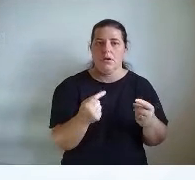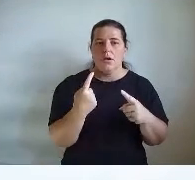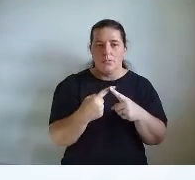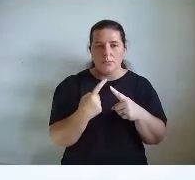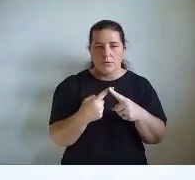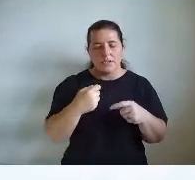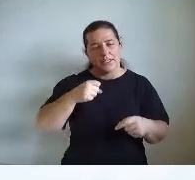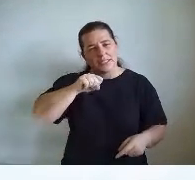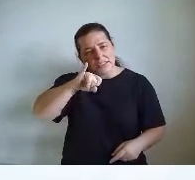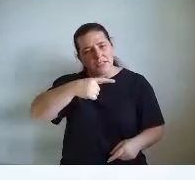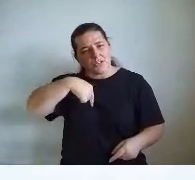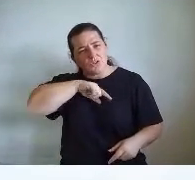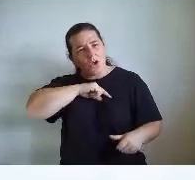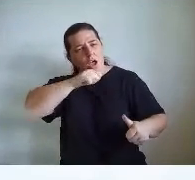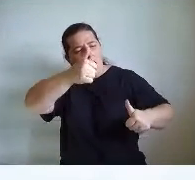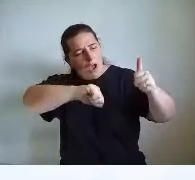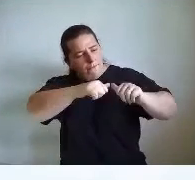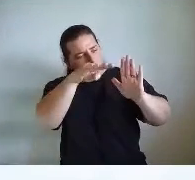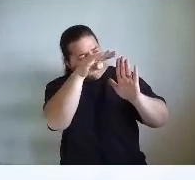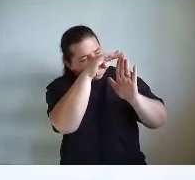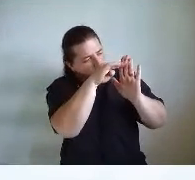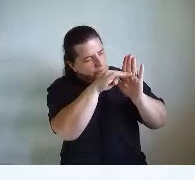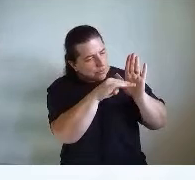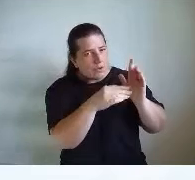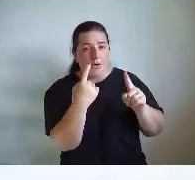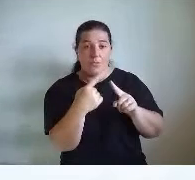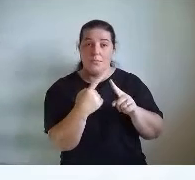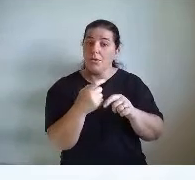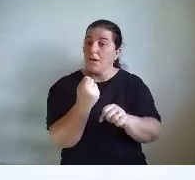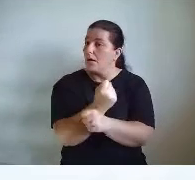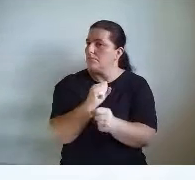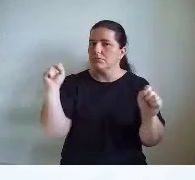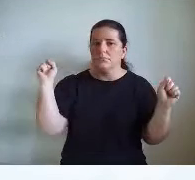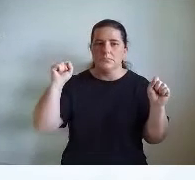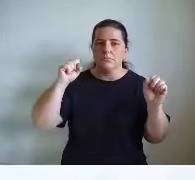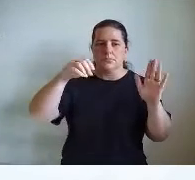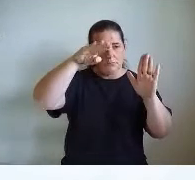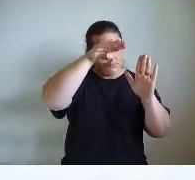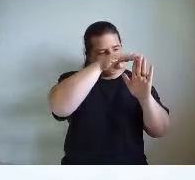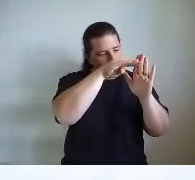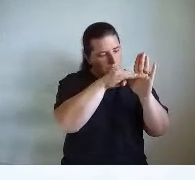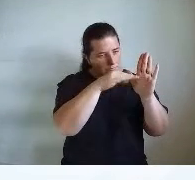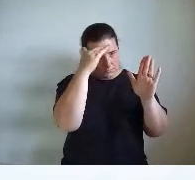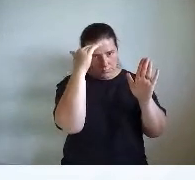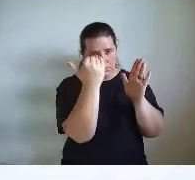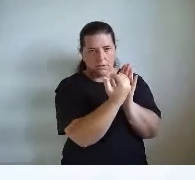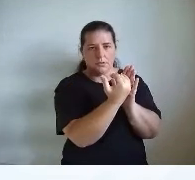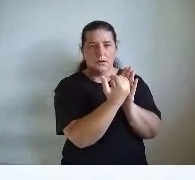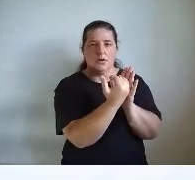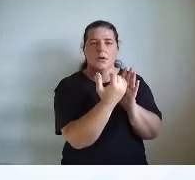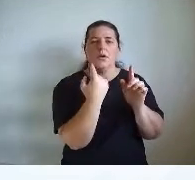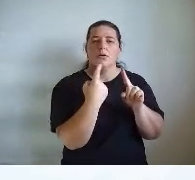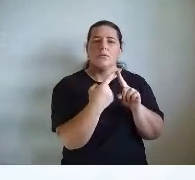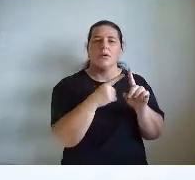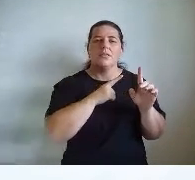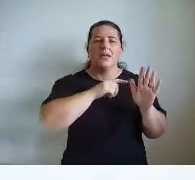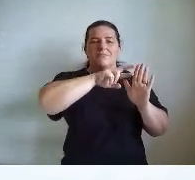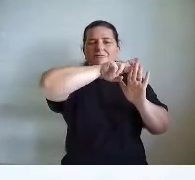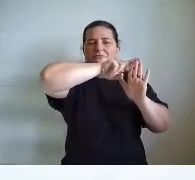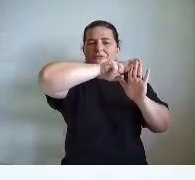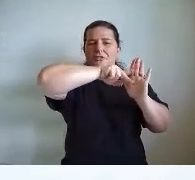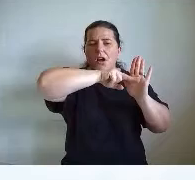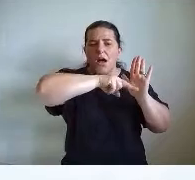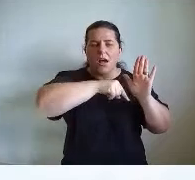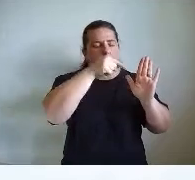de biossegurança das escolas, é praticamente impossível de cumprimento, então tenho certeza, né, que vários daqueles itens lá, eles não estão sendo observados, e